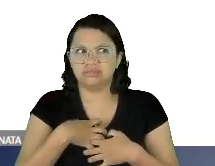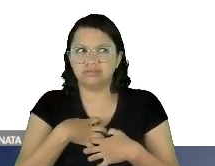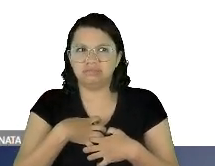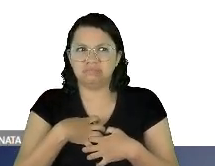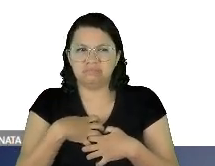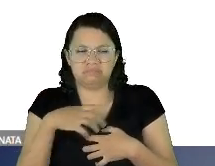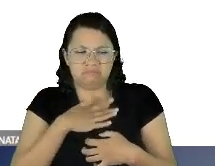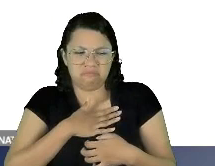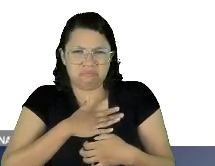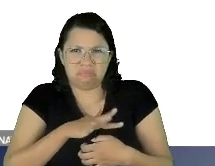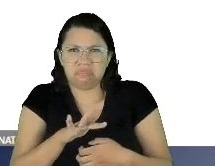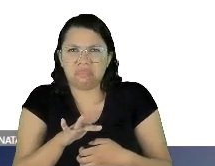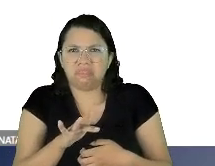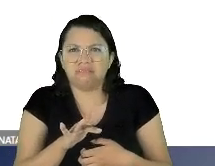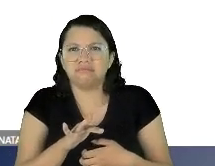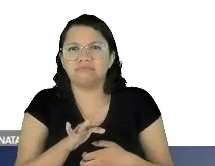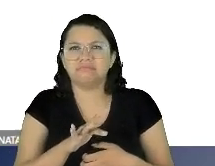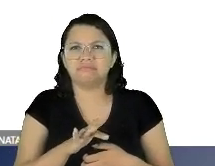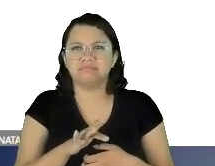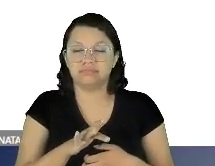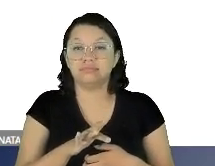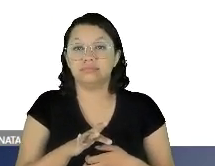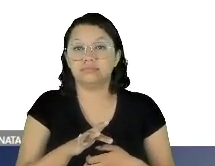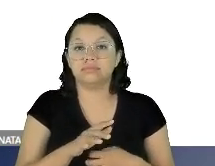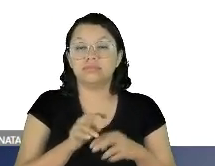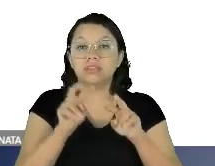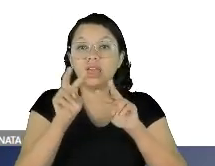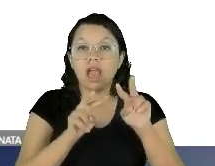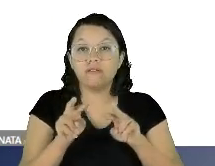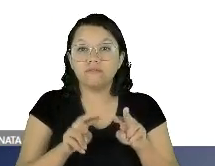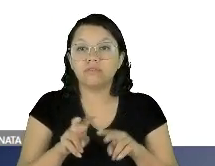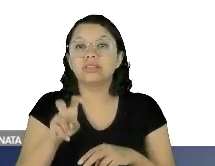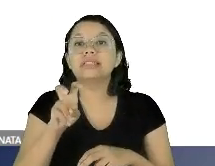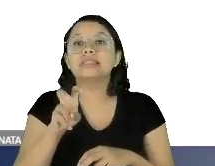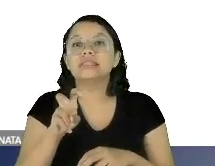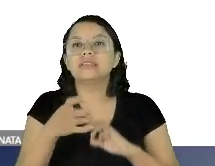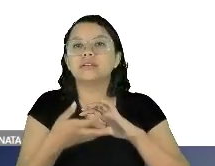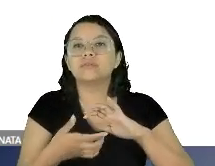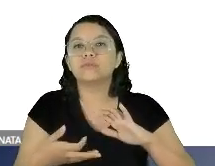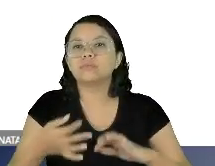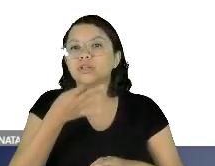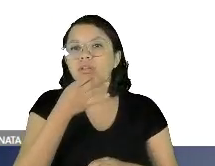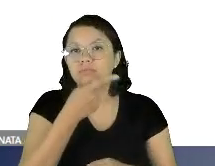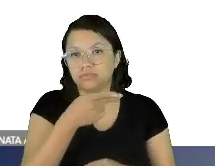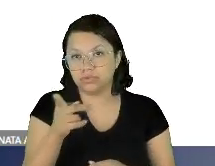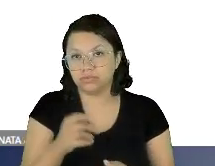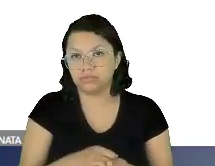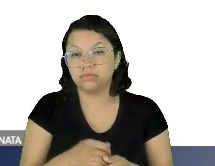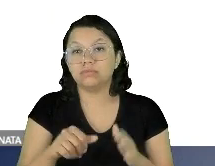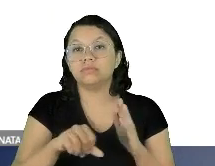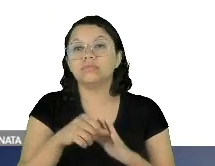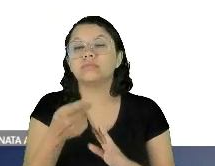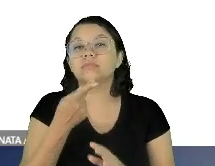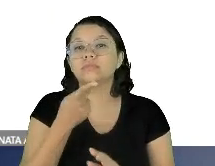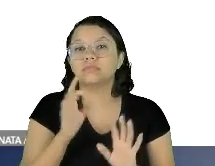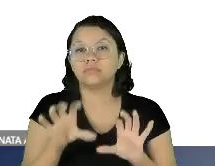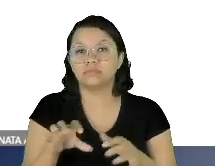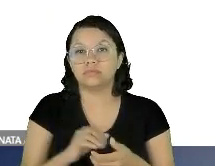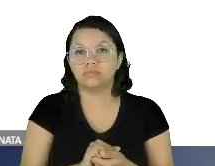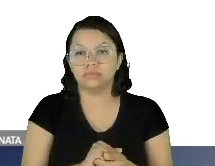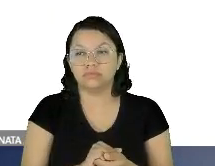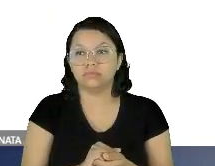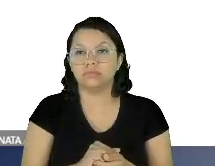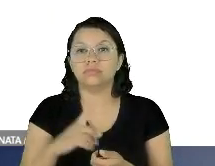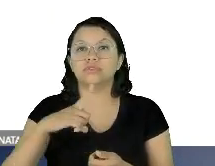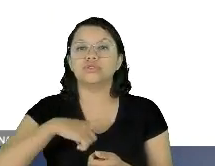repulsa. Eu vou ler 5 depoimentos aqui para vocês. O primeiro fala o seguinte: